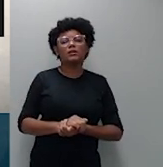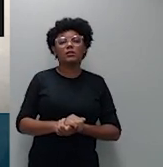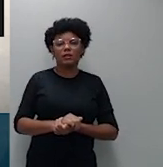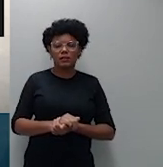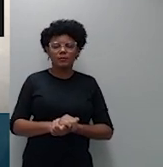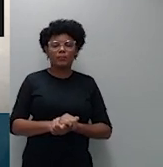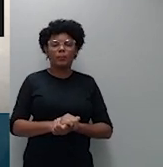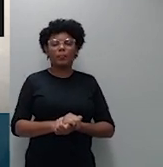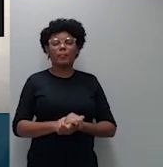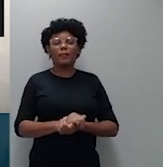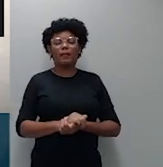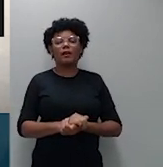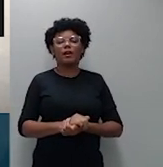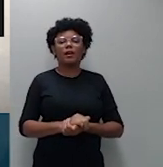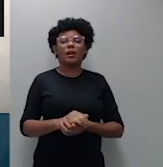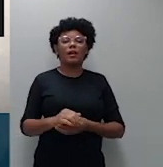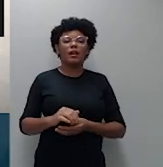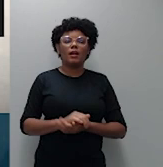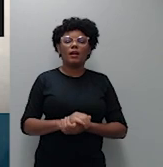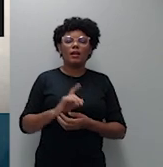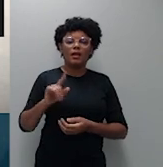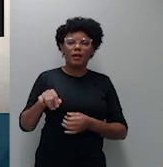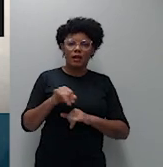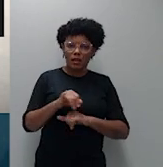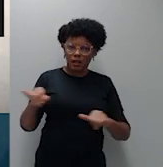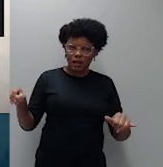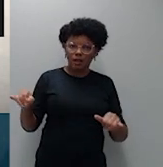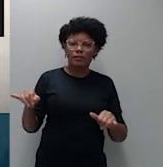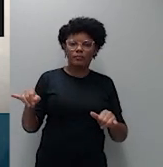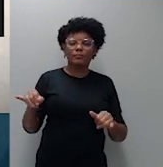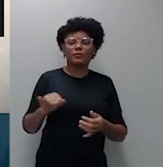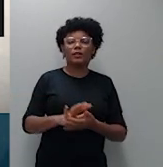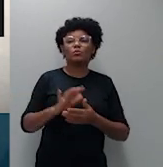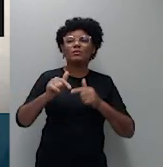lançado por ele nos trabalhos que cicuta